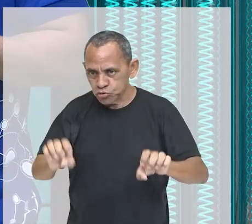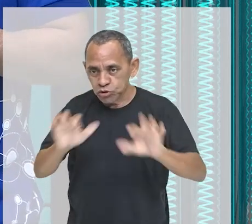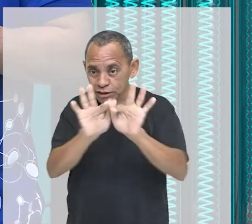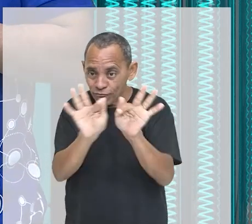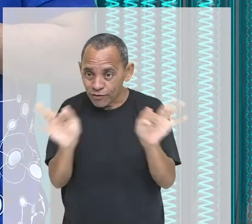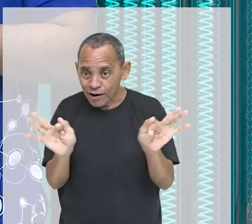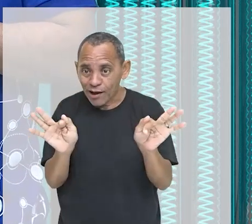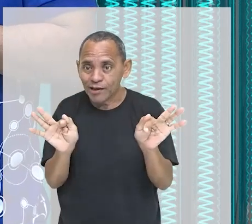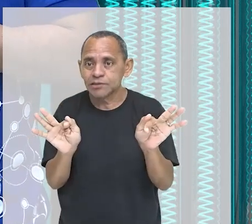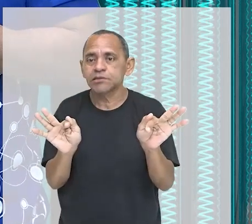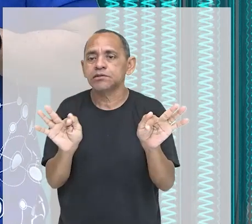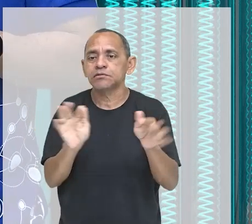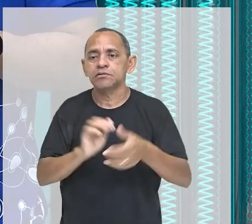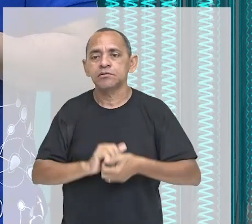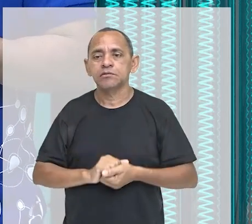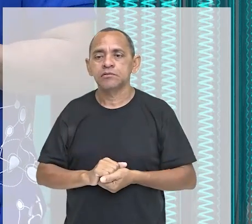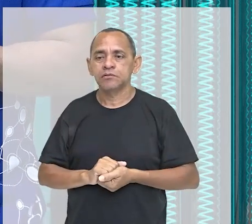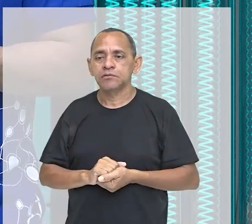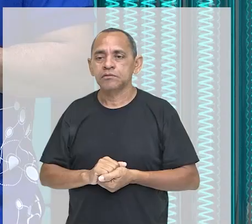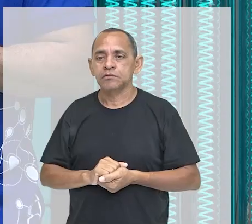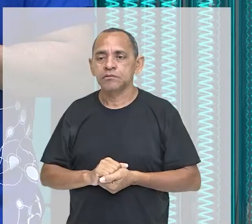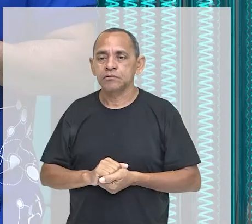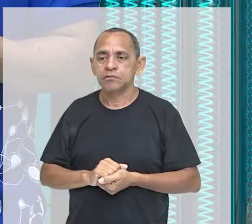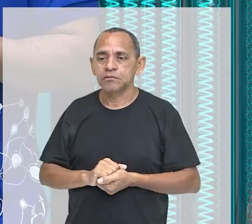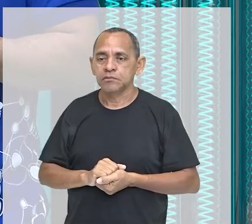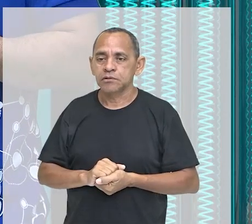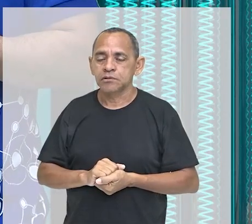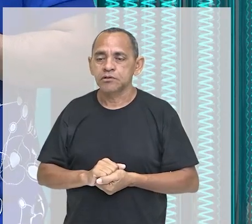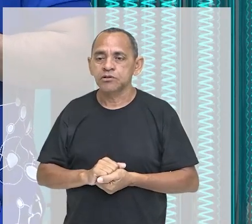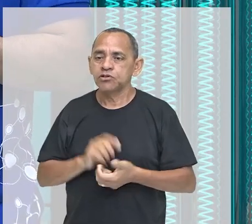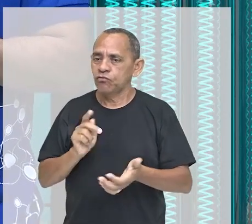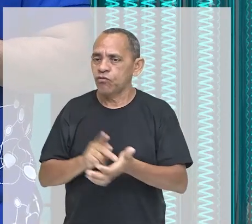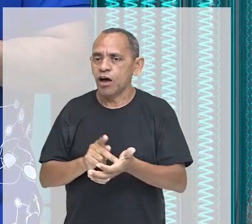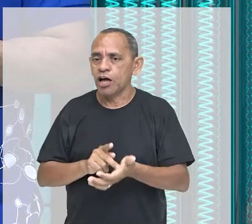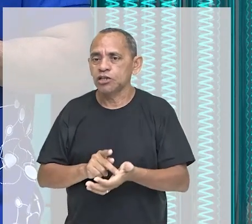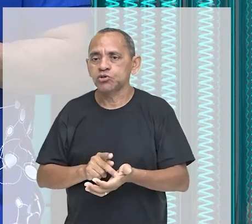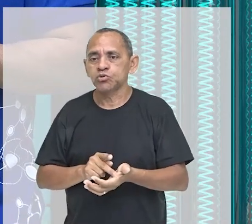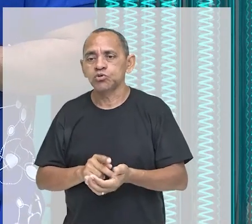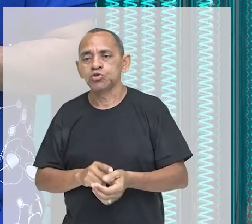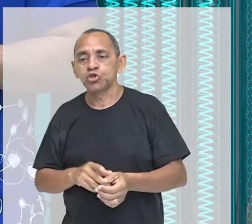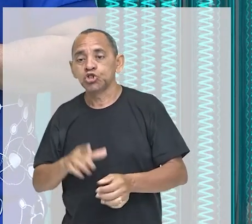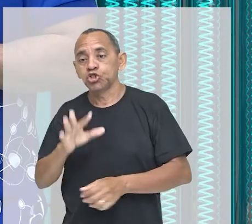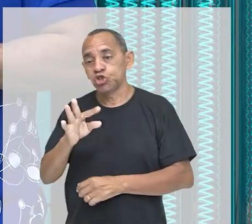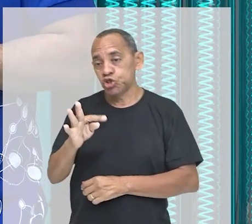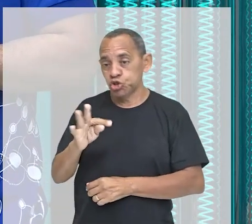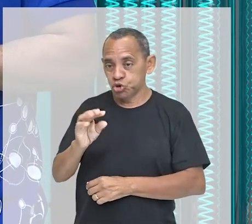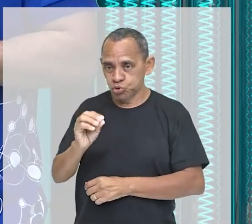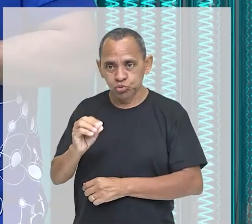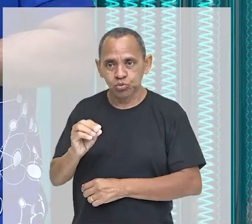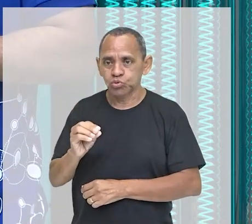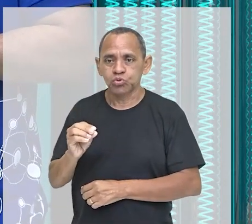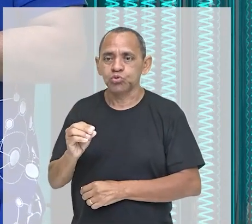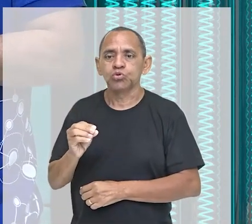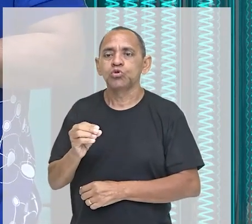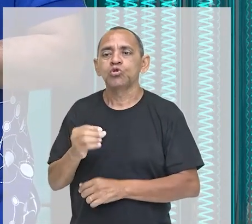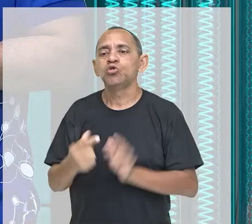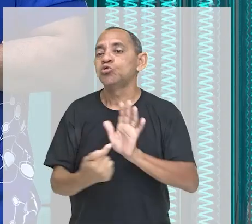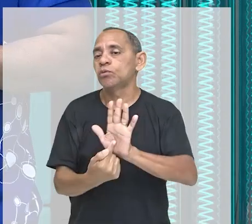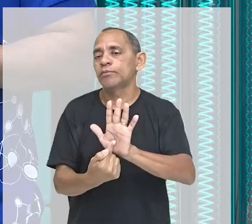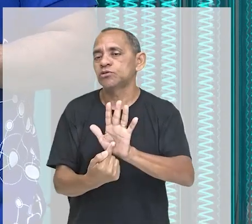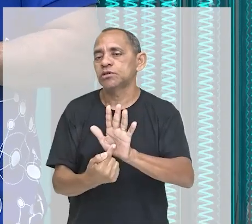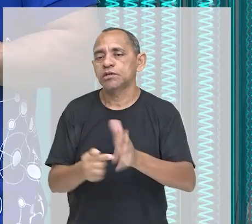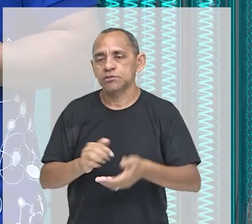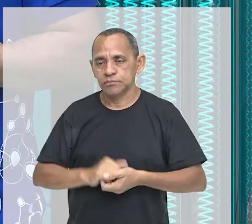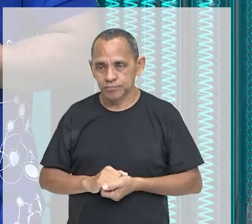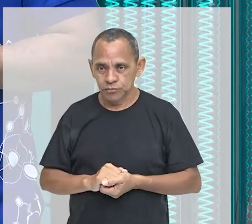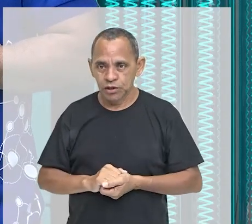frase, raramente ele vai aparecer com o to, ou então será como uma preposição, o to funcionando como uma